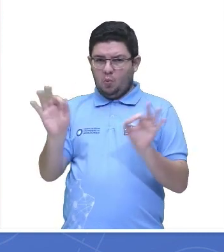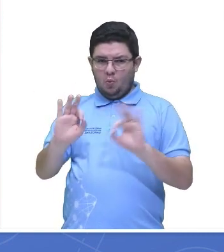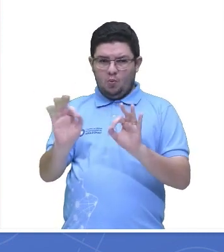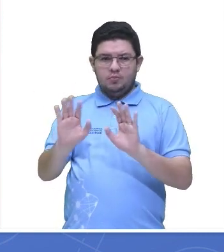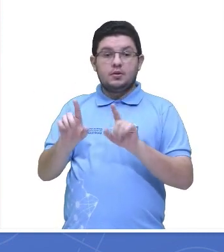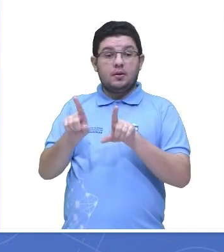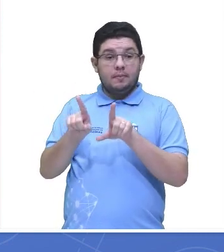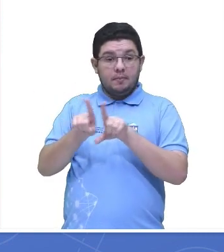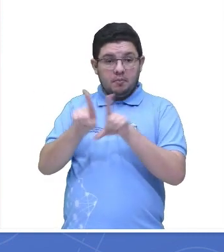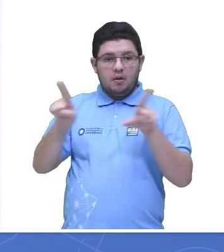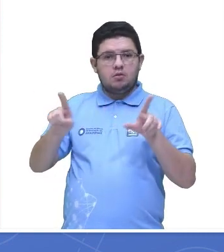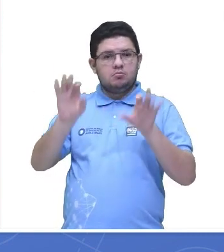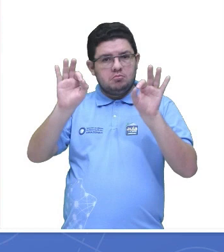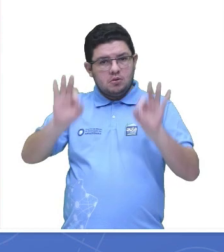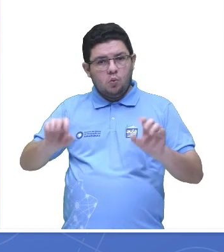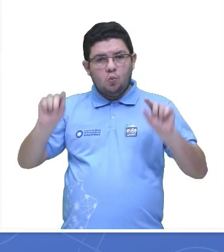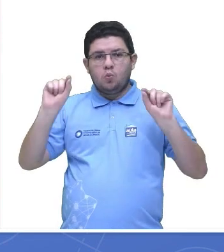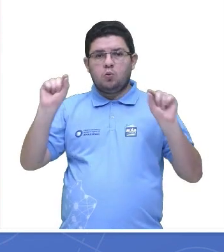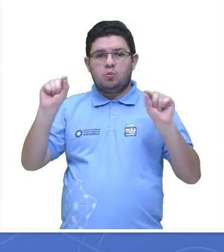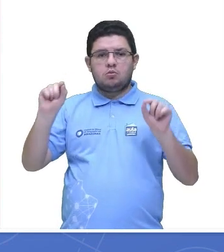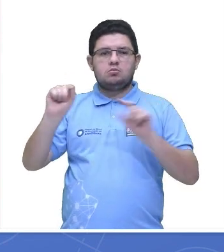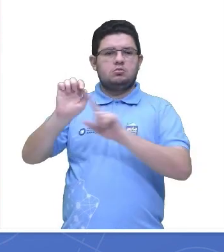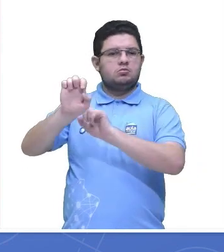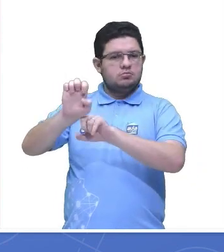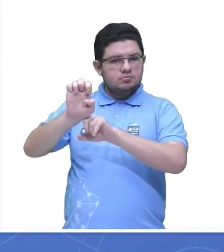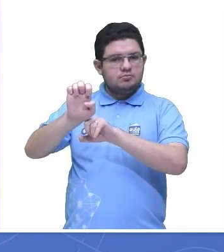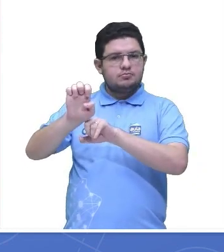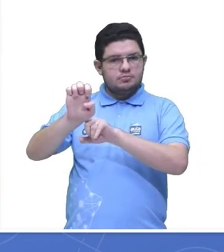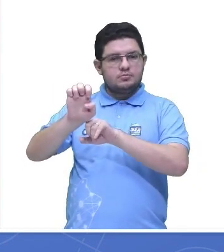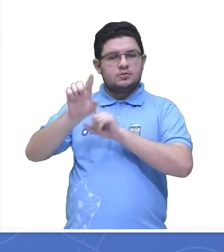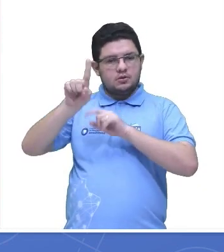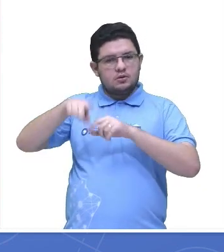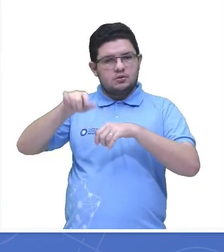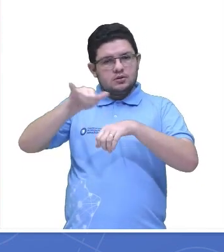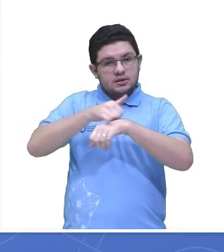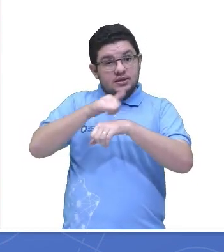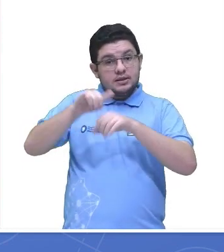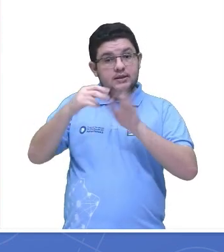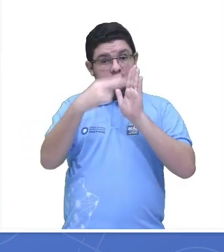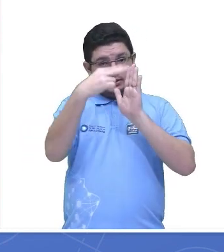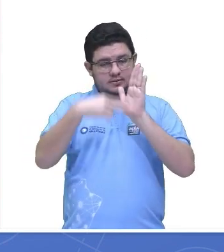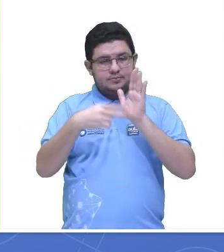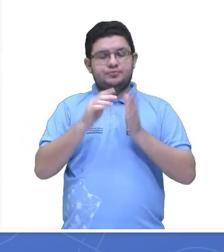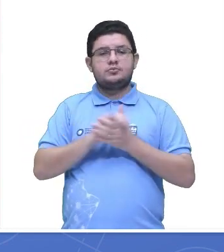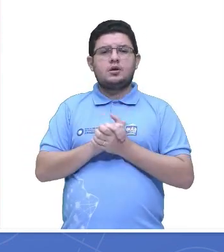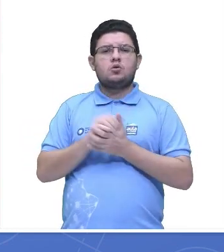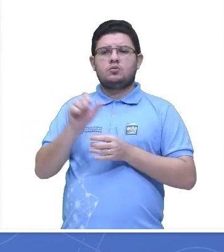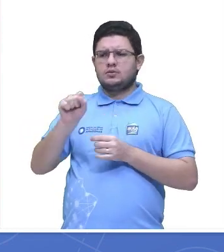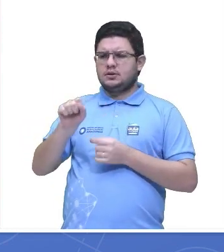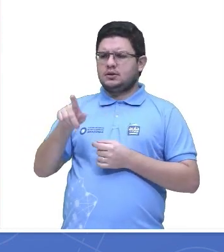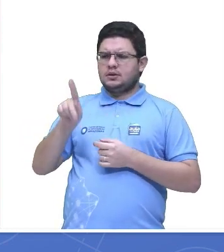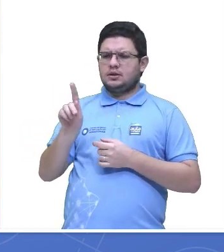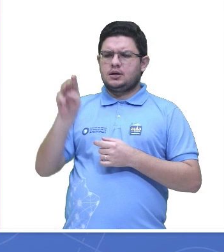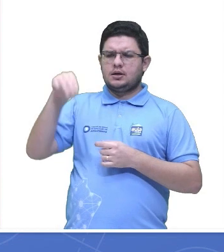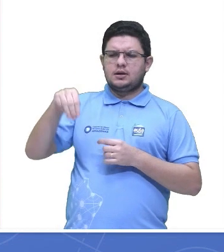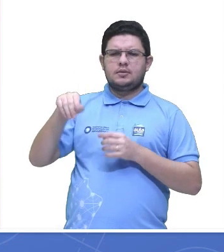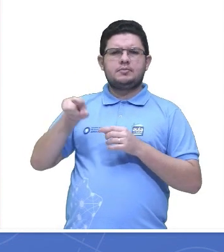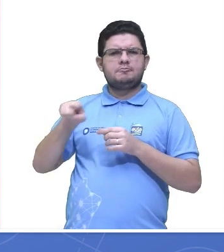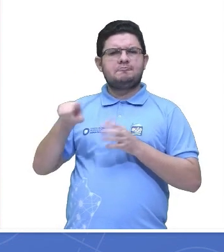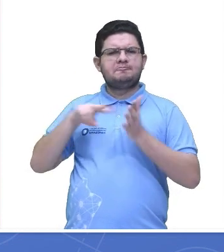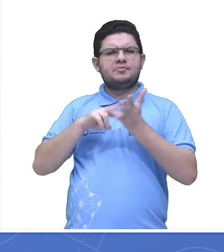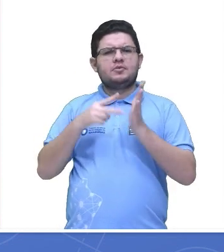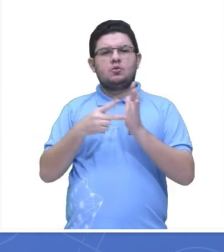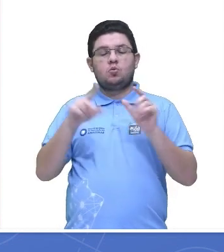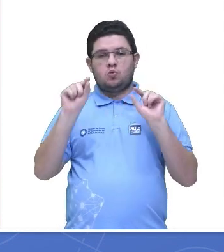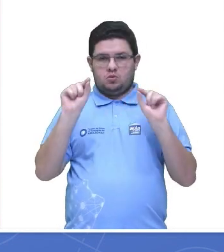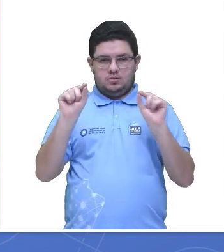estratégia de leitura. Olha só a resposta correta. O que é, gente, a definição de skimming? A definição de skimming, ela